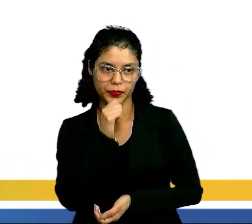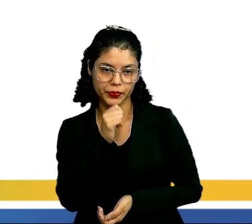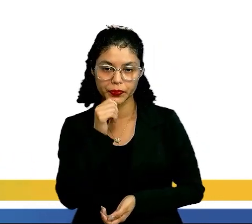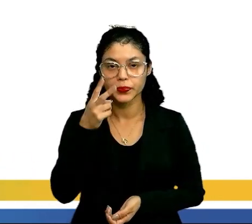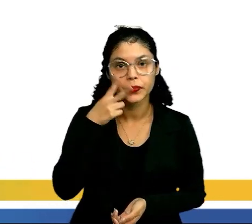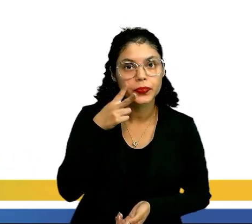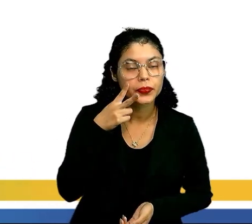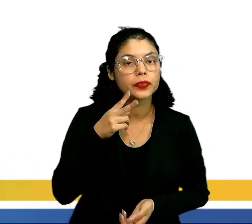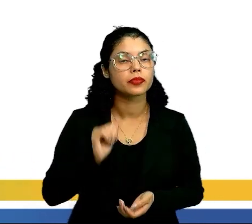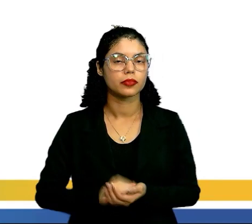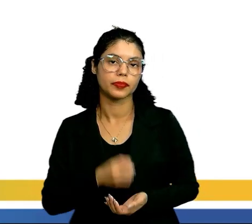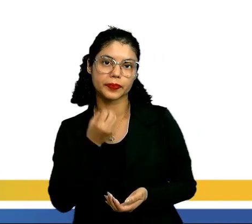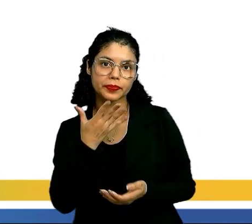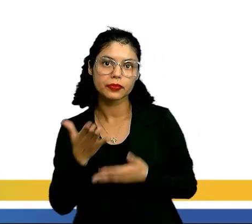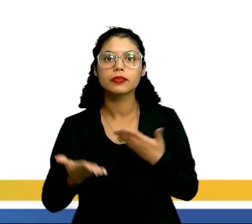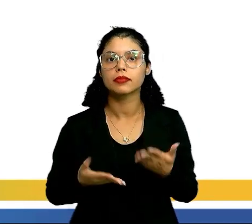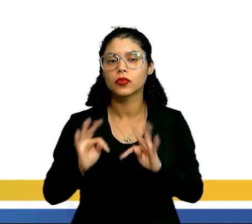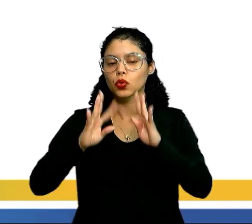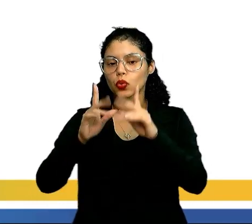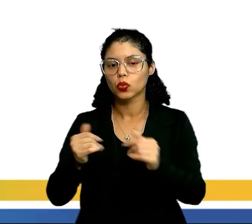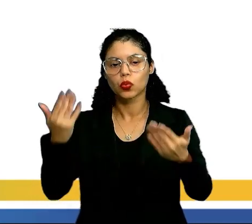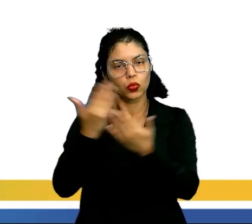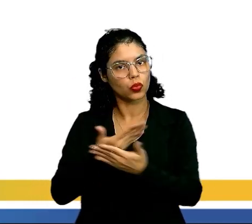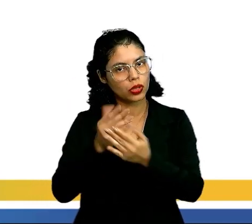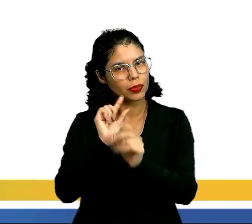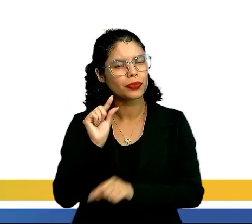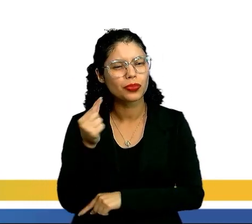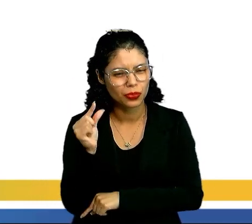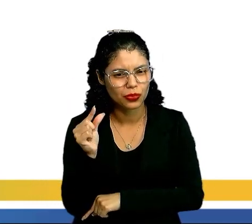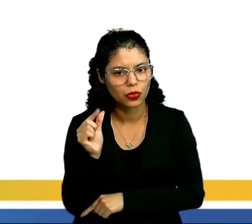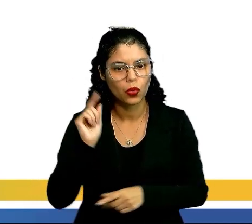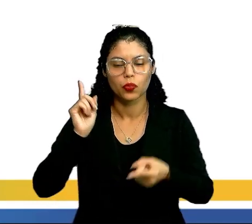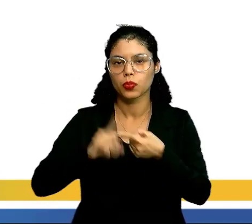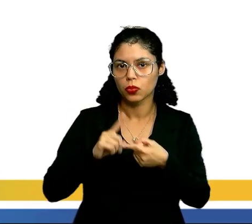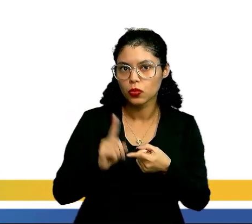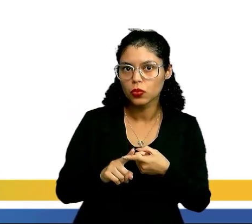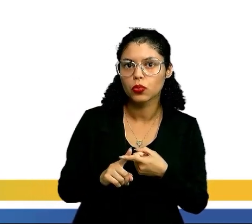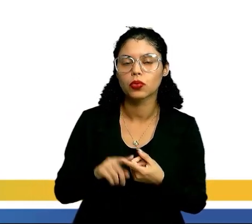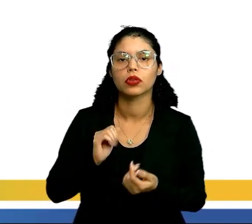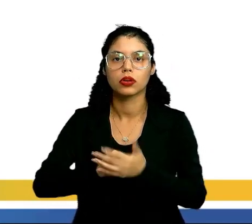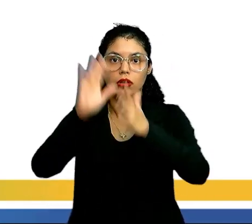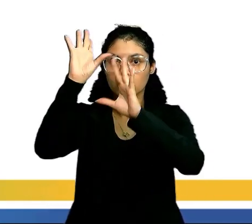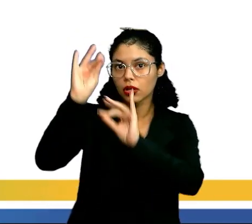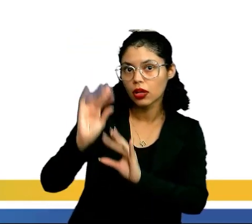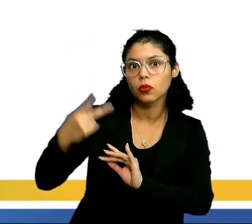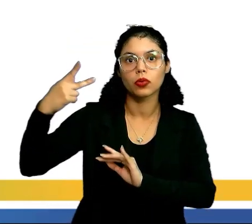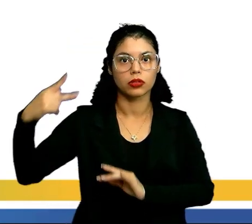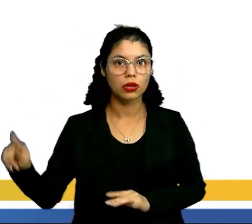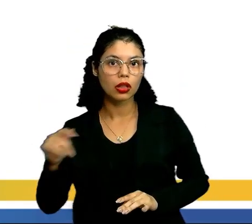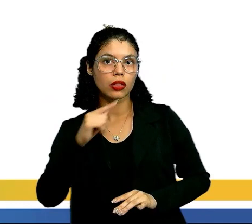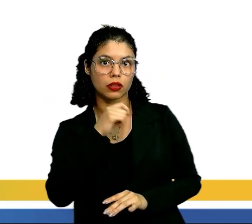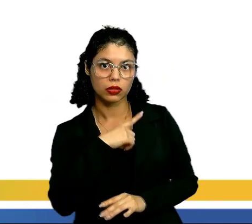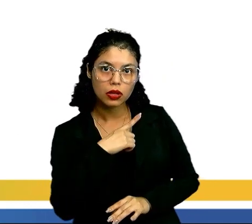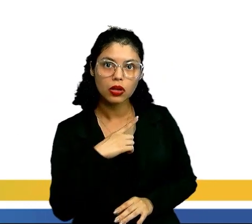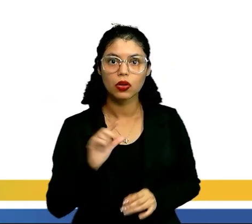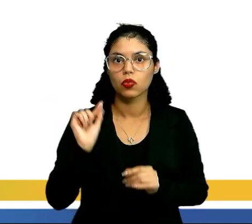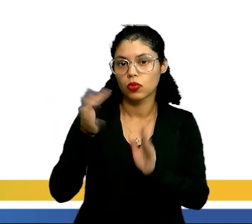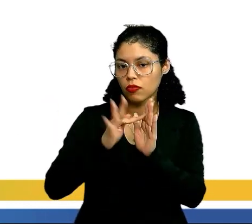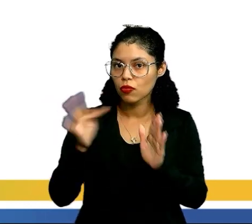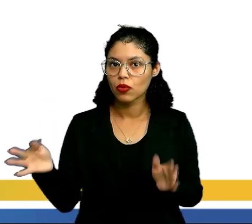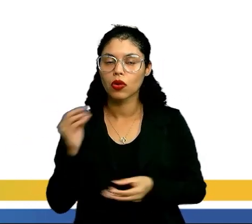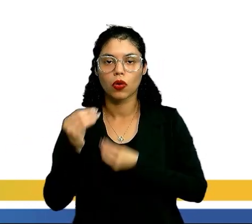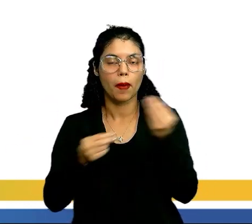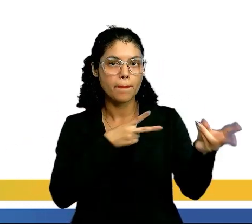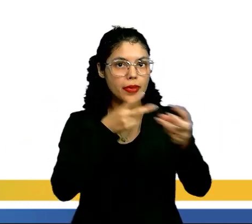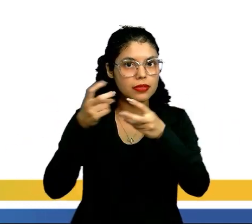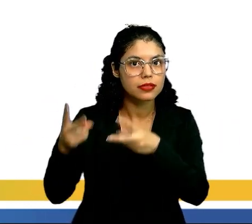olha bem isso aí, todo cuidado é pouco. Por quê? Cada uma delas tem uma fórmula. Então,